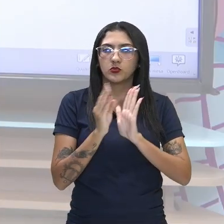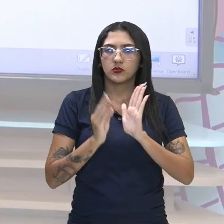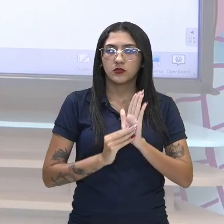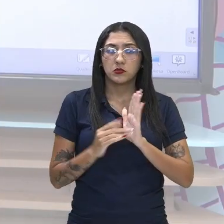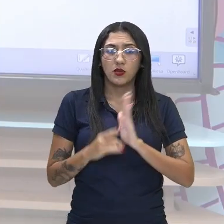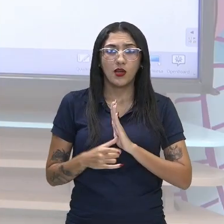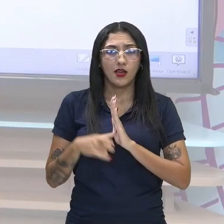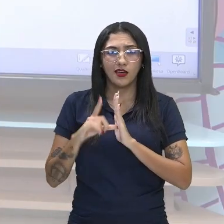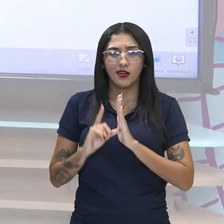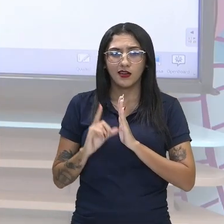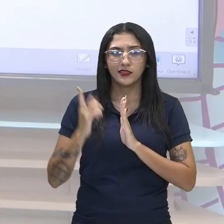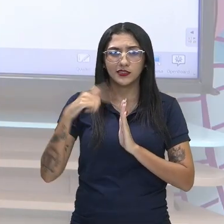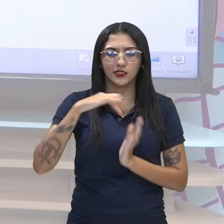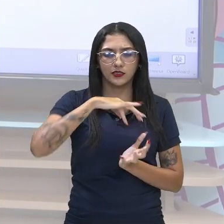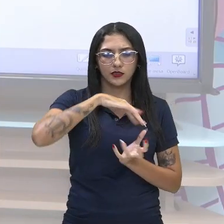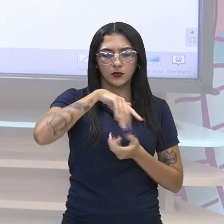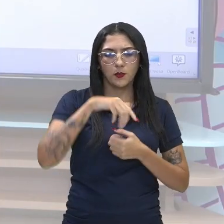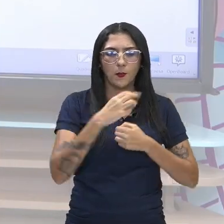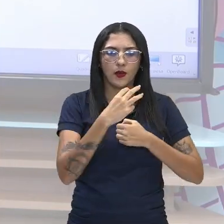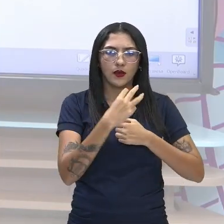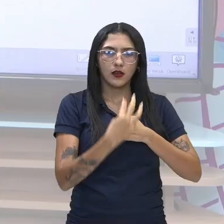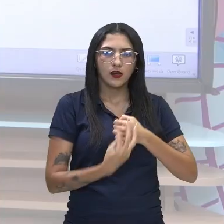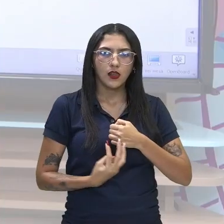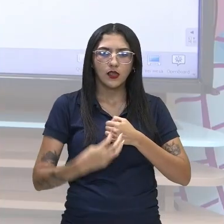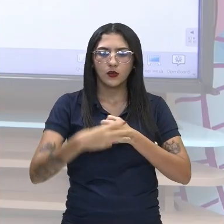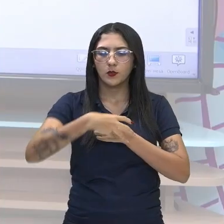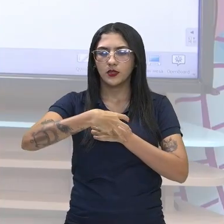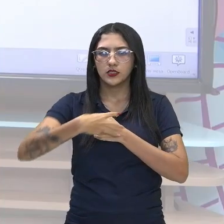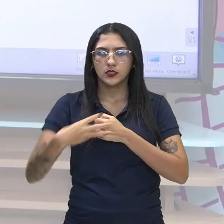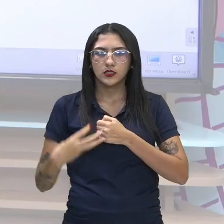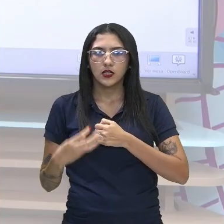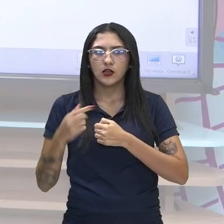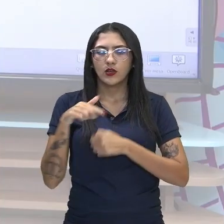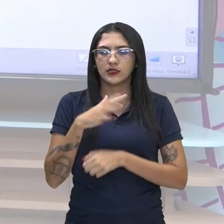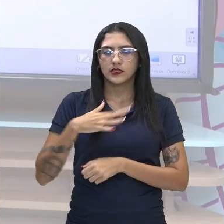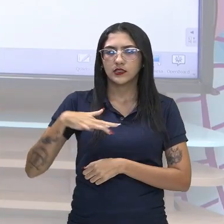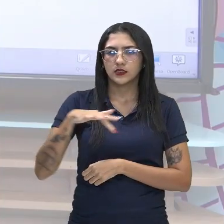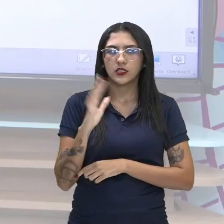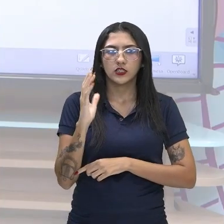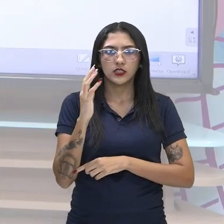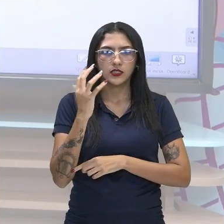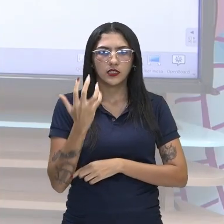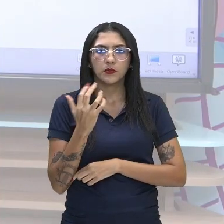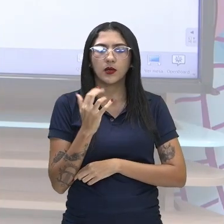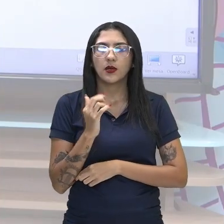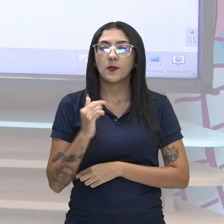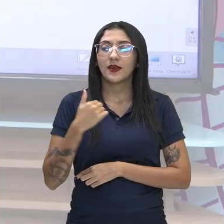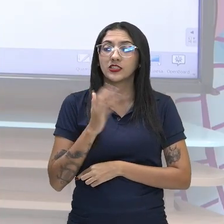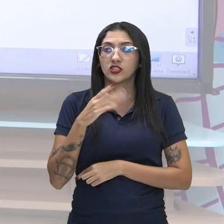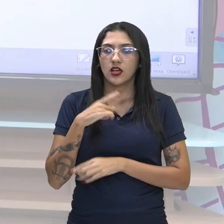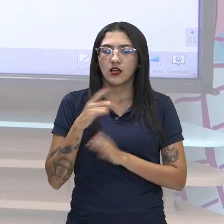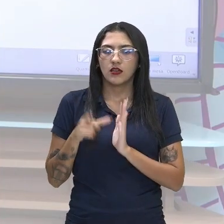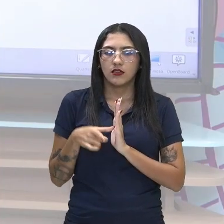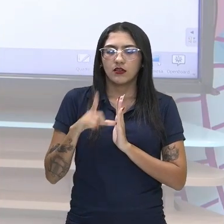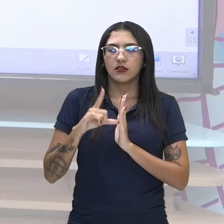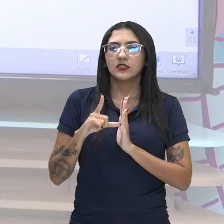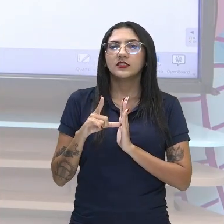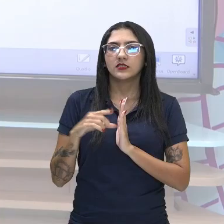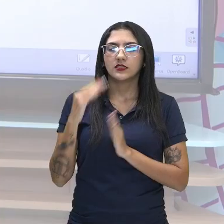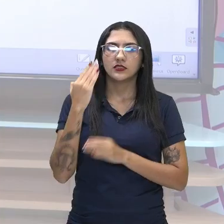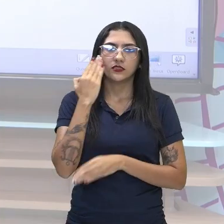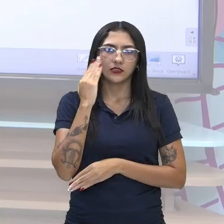dos paralelos, dos meridianos, dessas zonas climáticas da Terra, para a gente já ter esse entendimento,